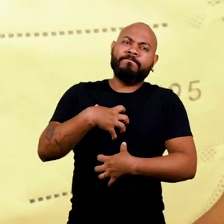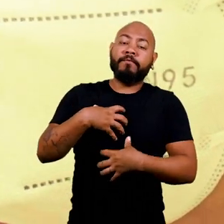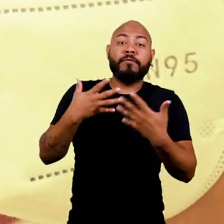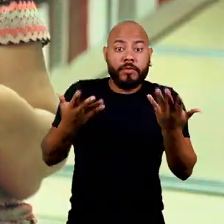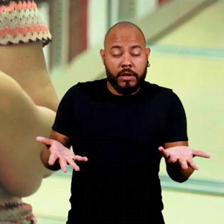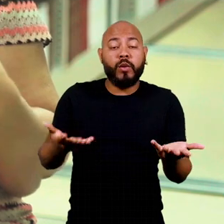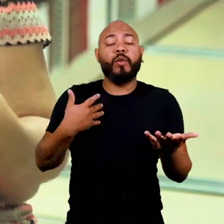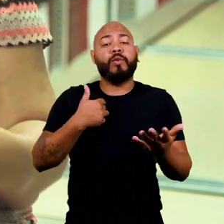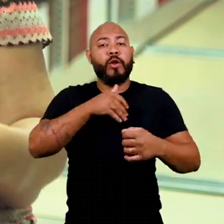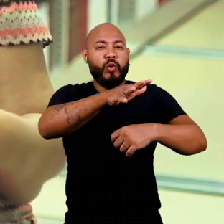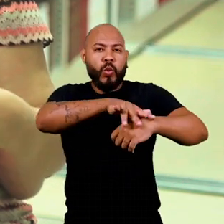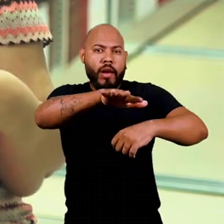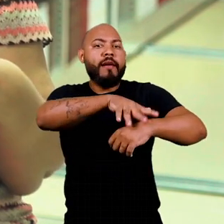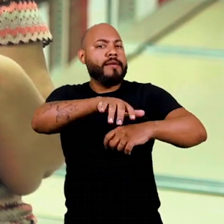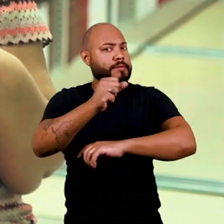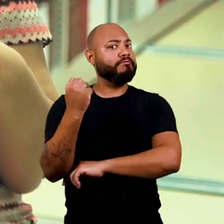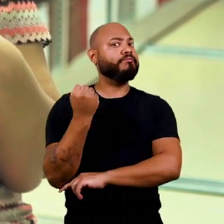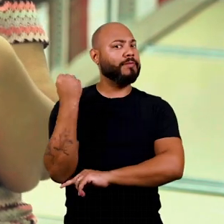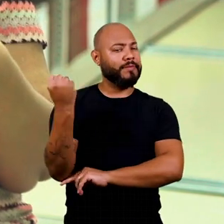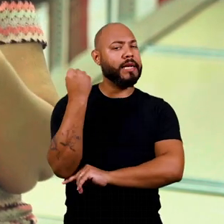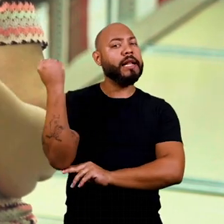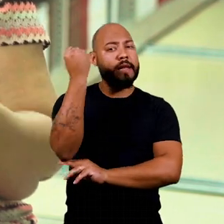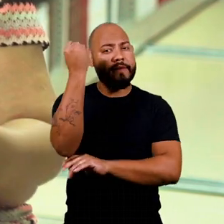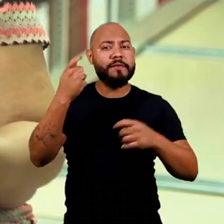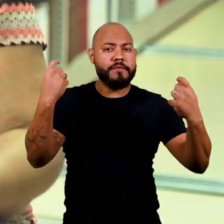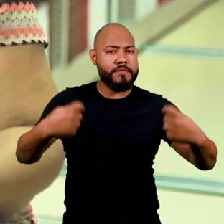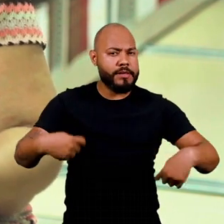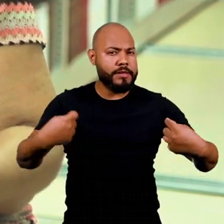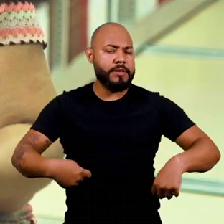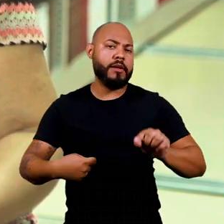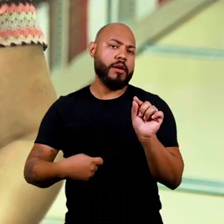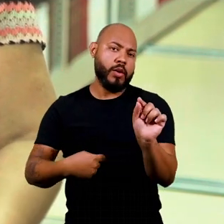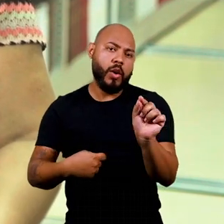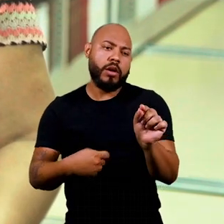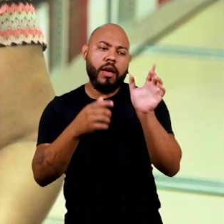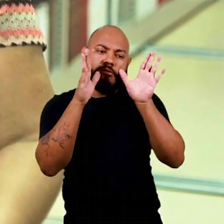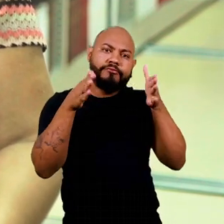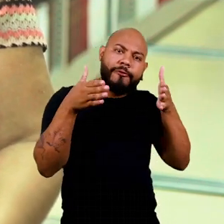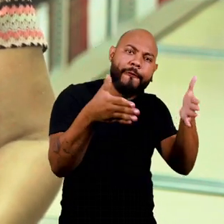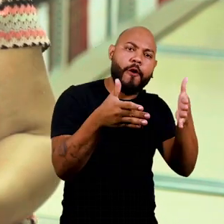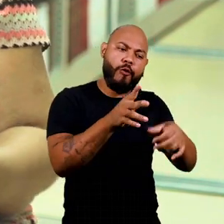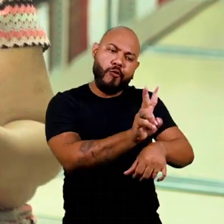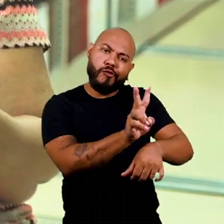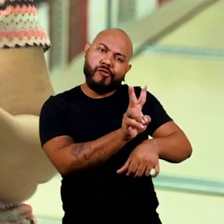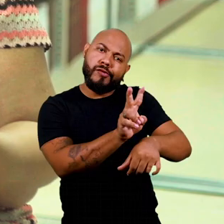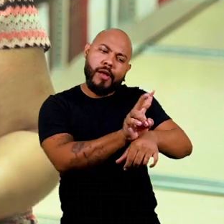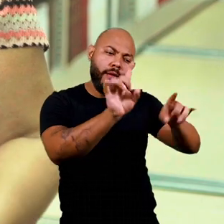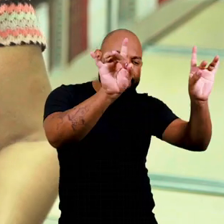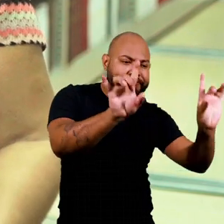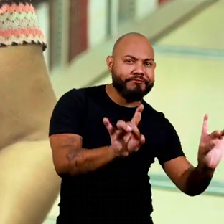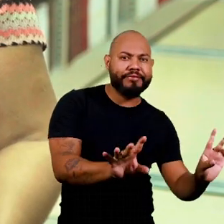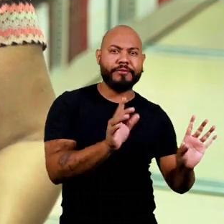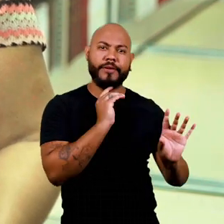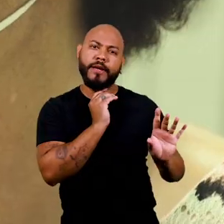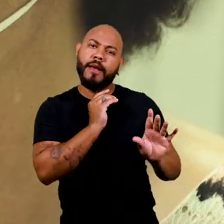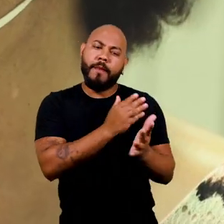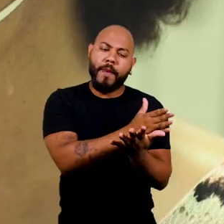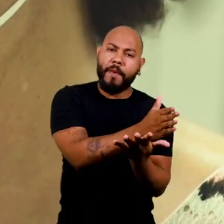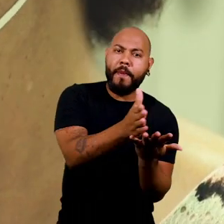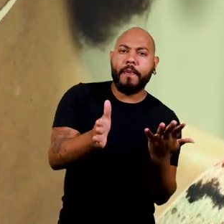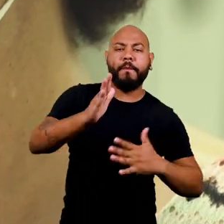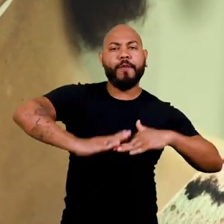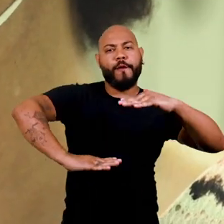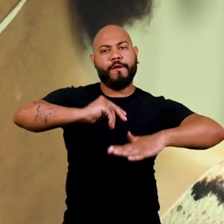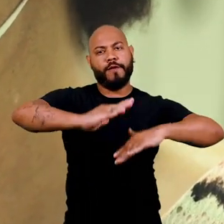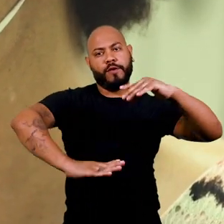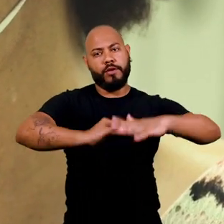uma doença grave, é uma doença que precisa de um cuidado especial, de uma equipe multiprofissional, é importante